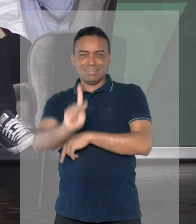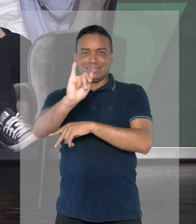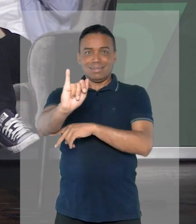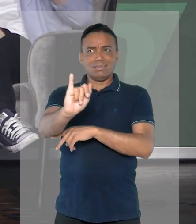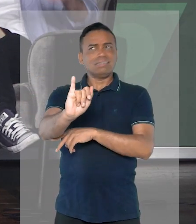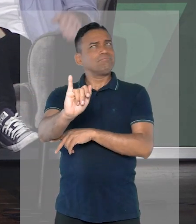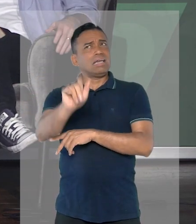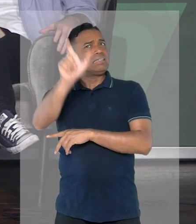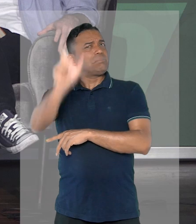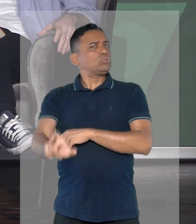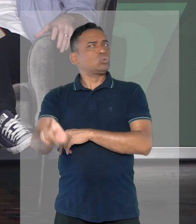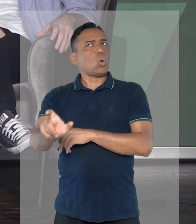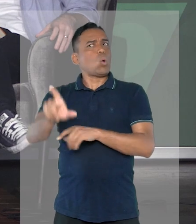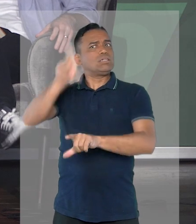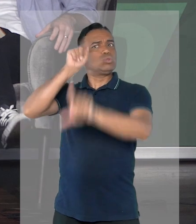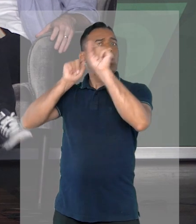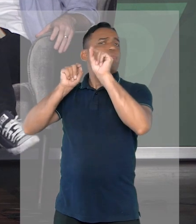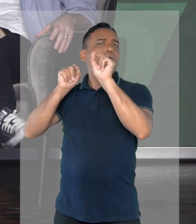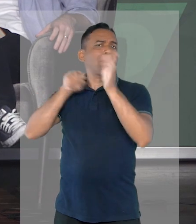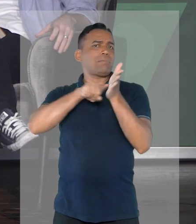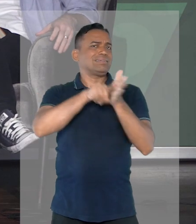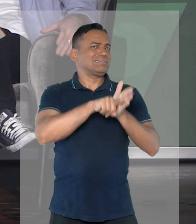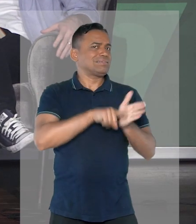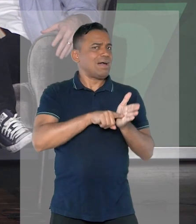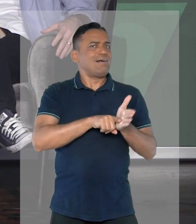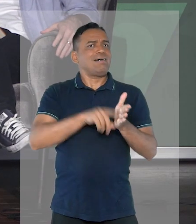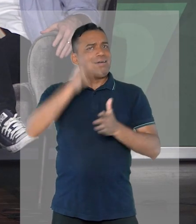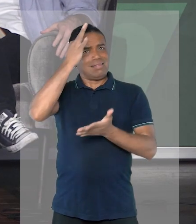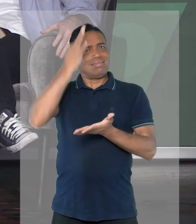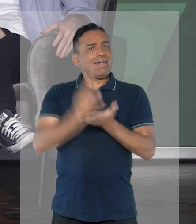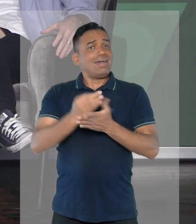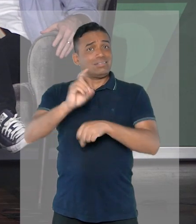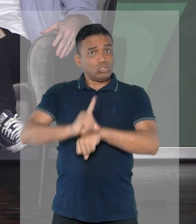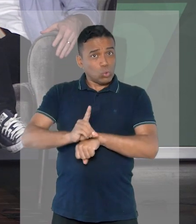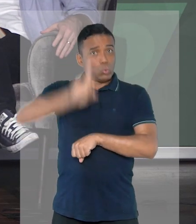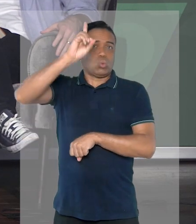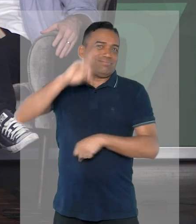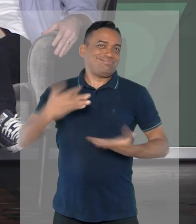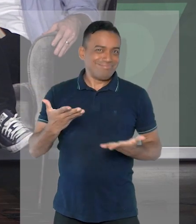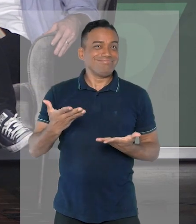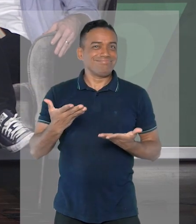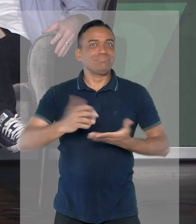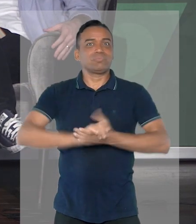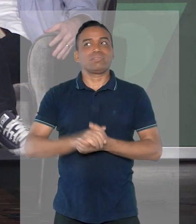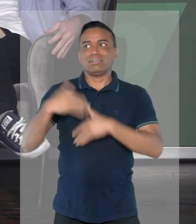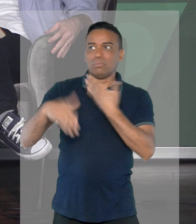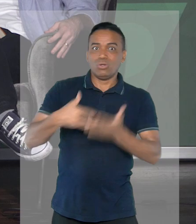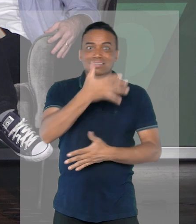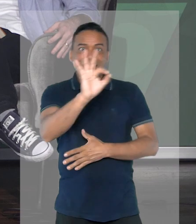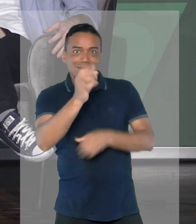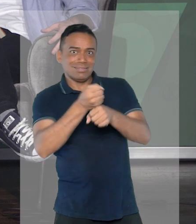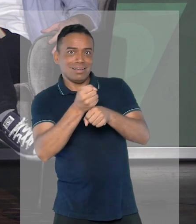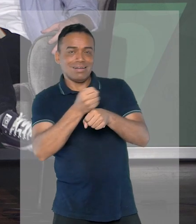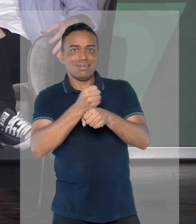autor, né? O que te levou a escolher Leminski para essa tese de doutorado e, consequentemente, agora, depois de quase